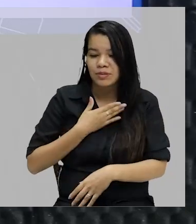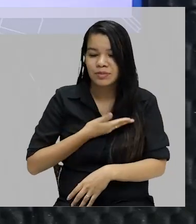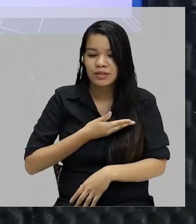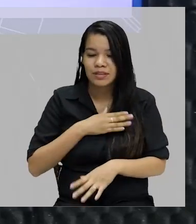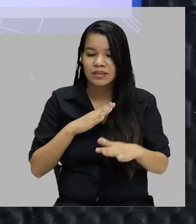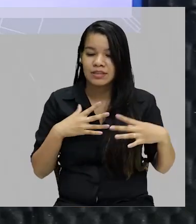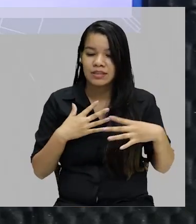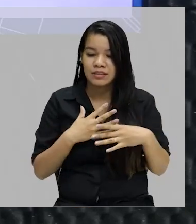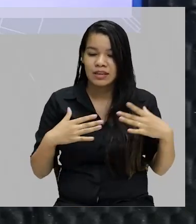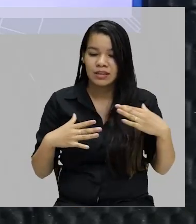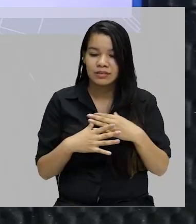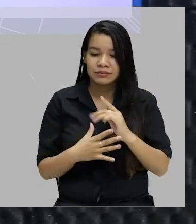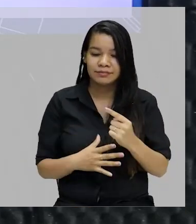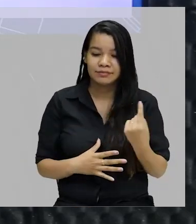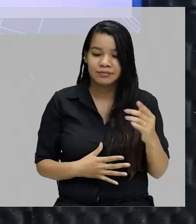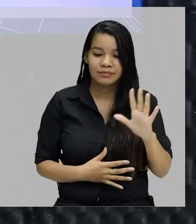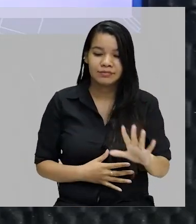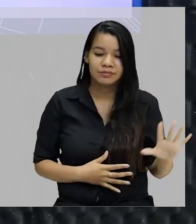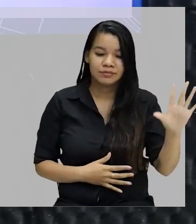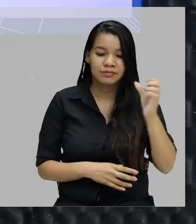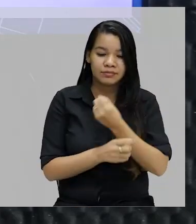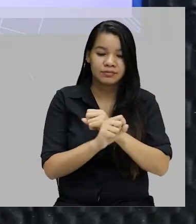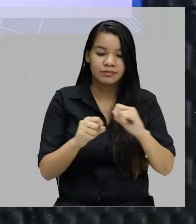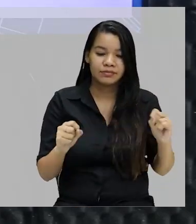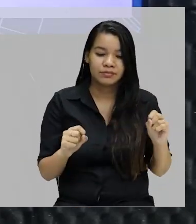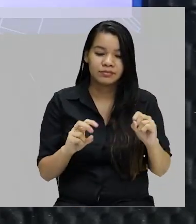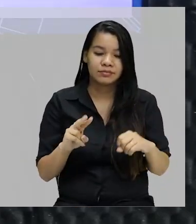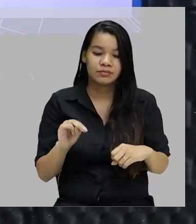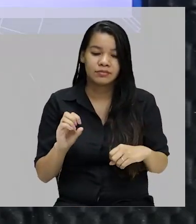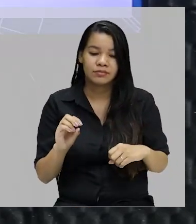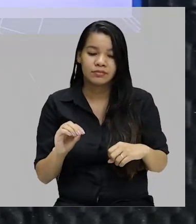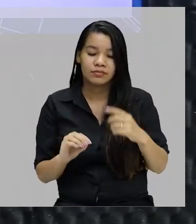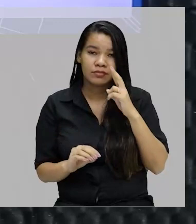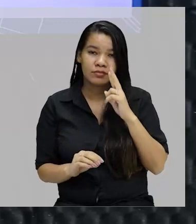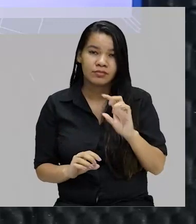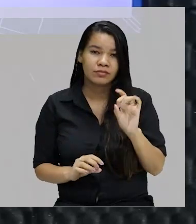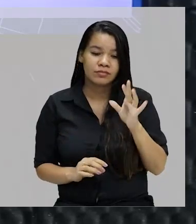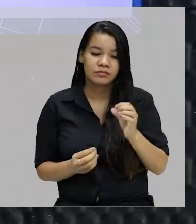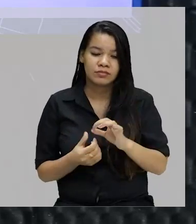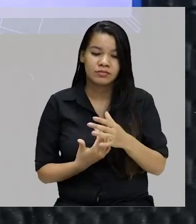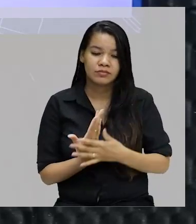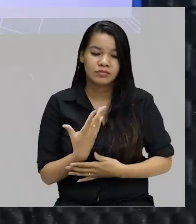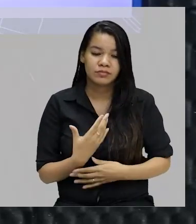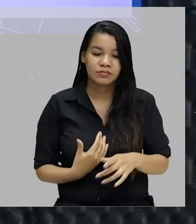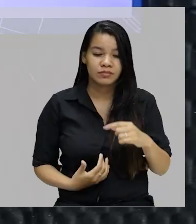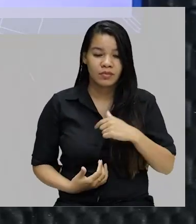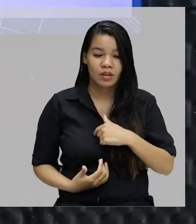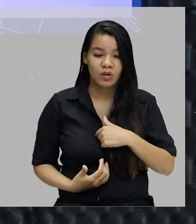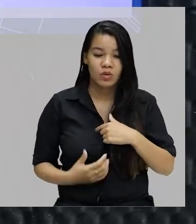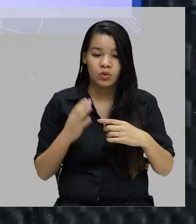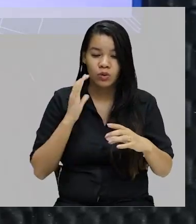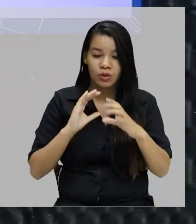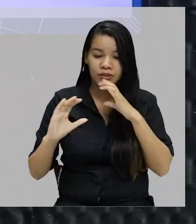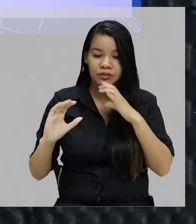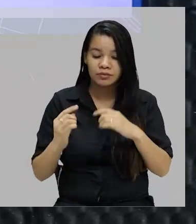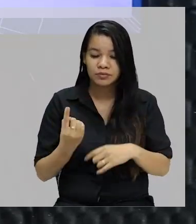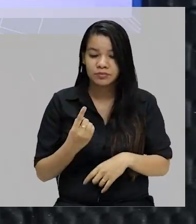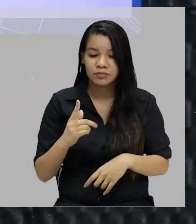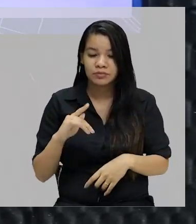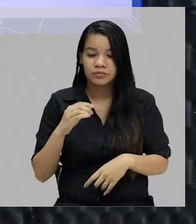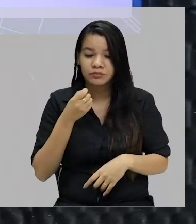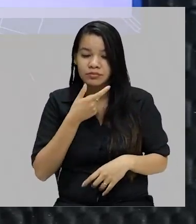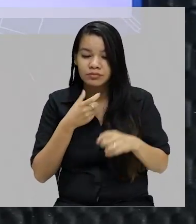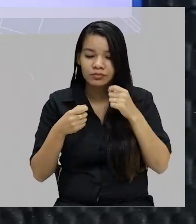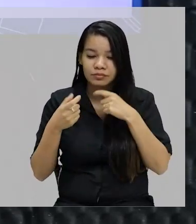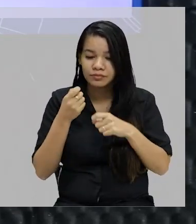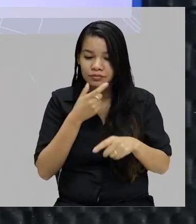da sala, um grande vaso. Olha só. Veja essa construção aqui, ó. Eu contei uma piada